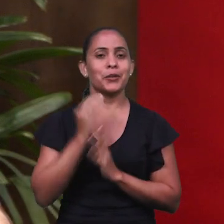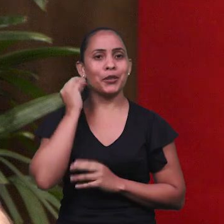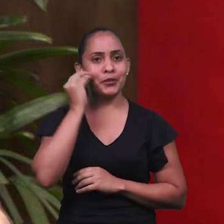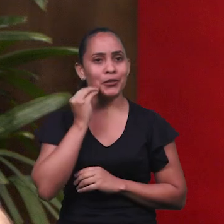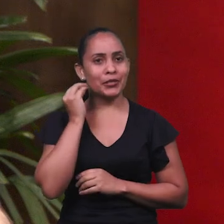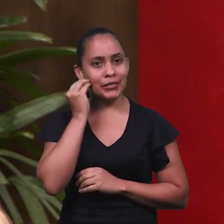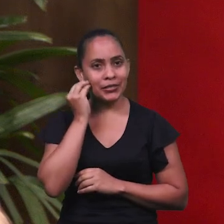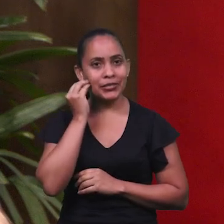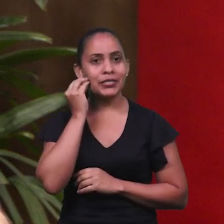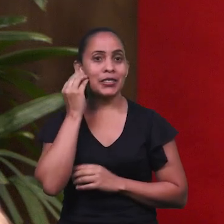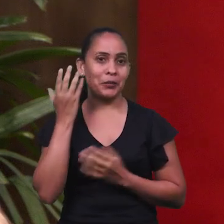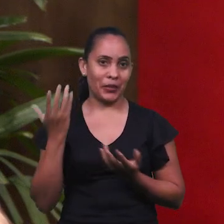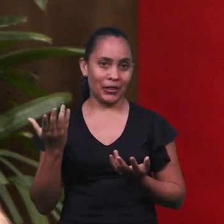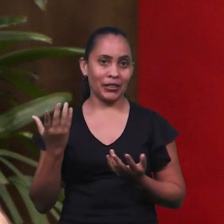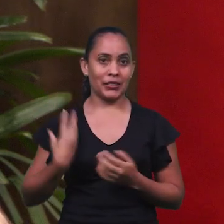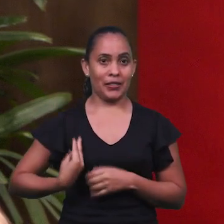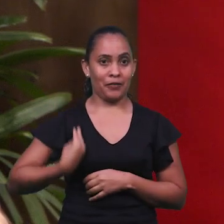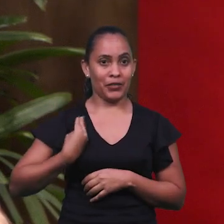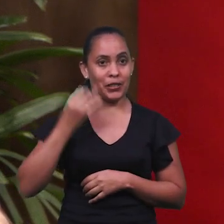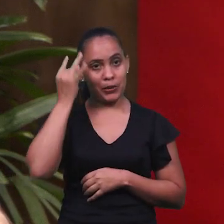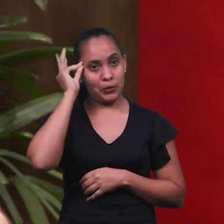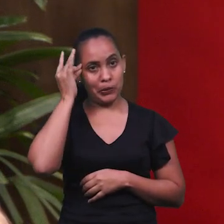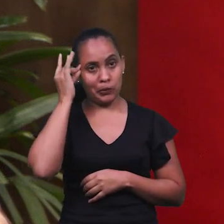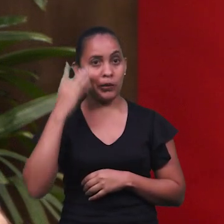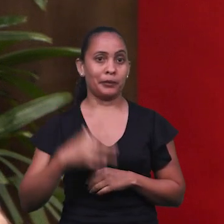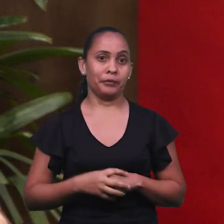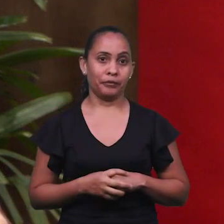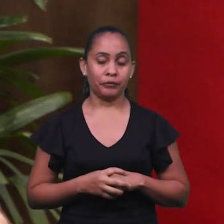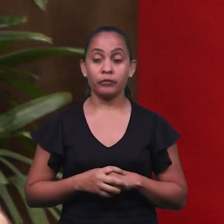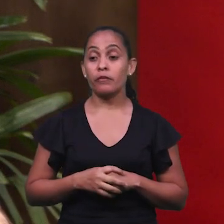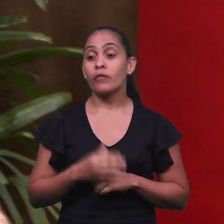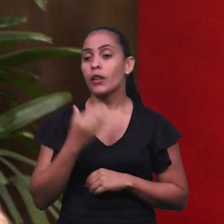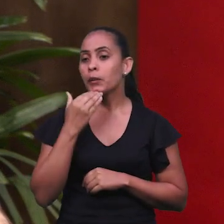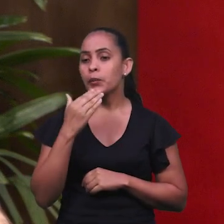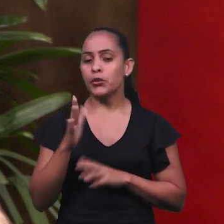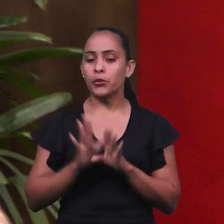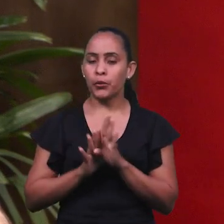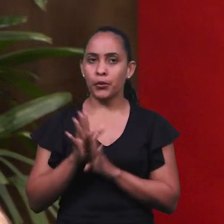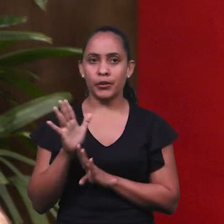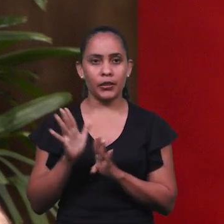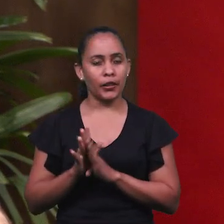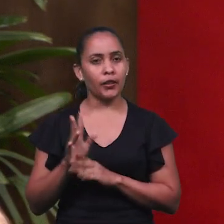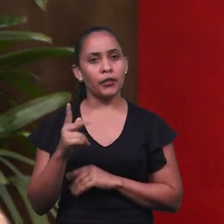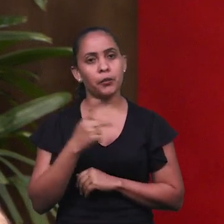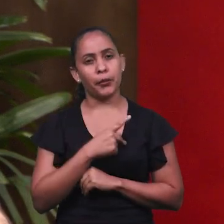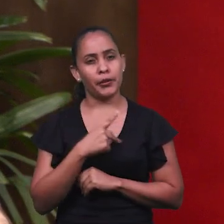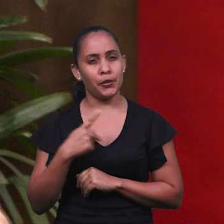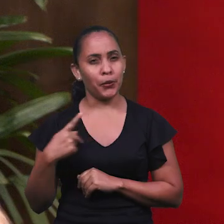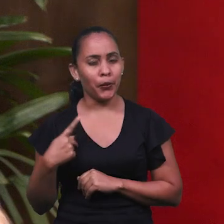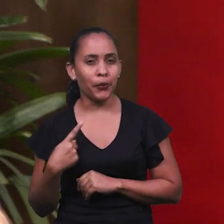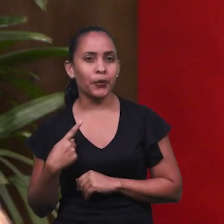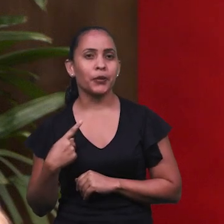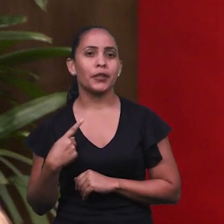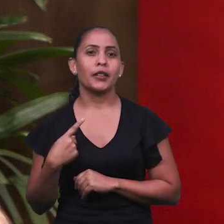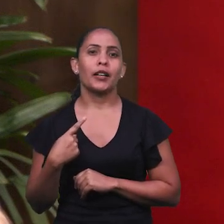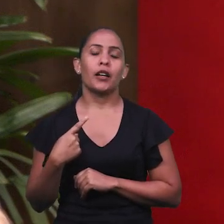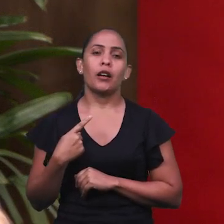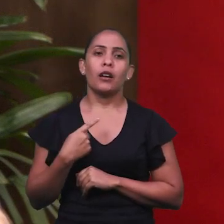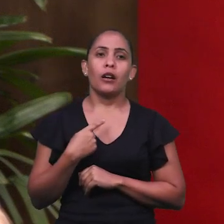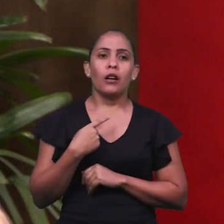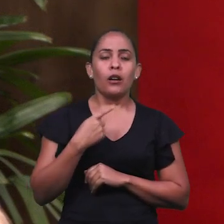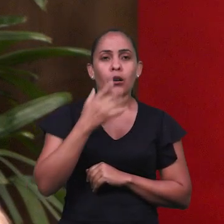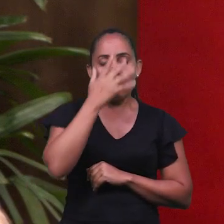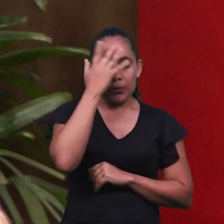vida espiritual, e até também, né, pastor Josias, pedir um conselho do pastor, do responsável